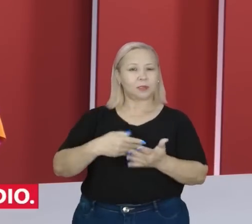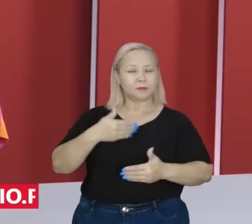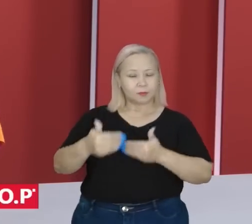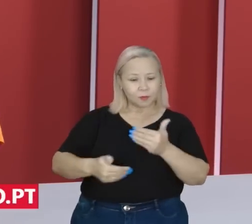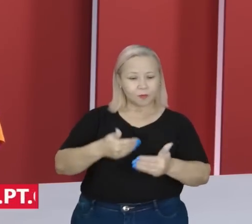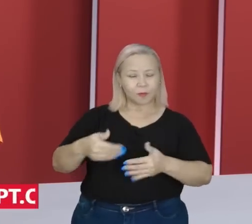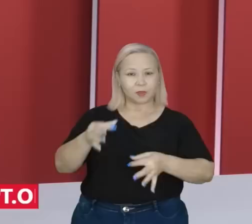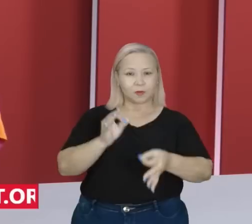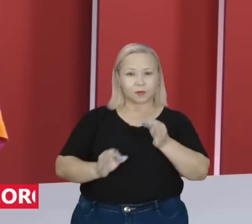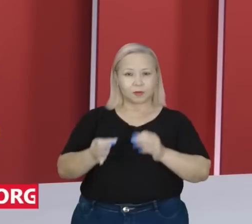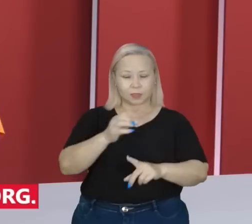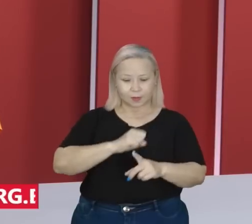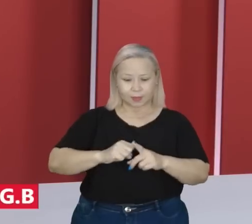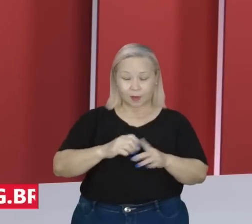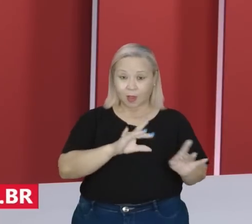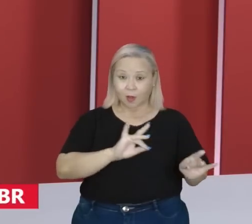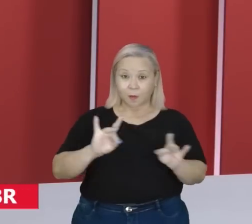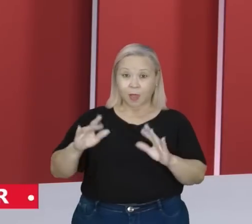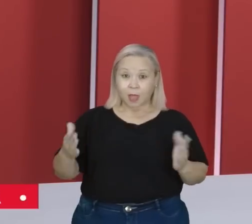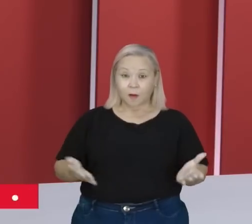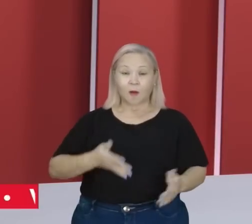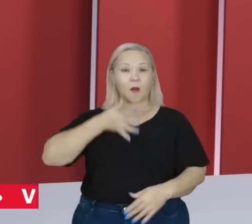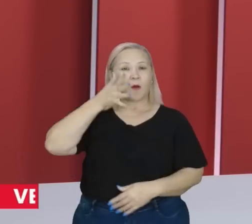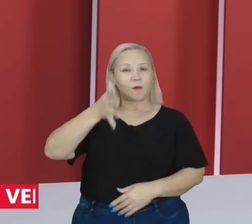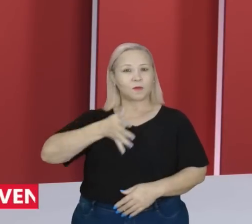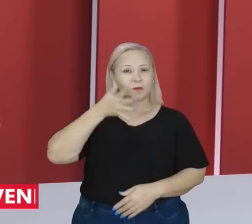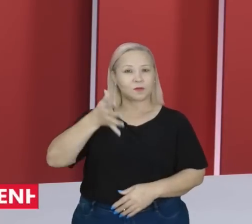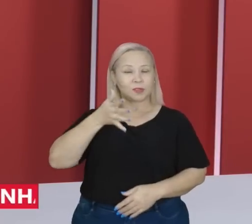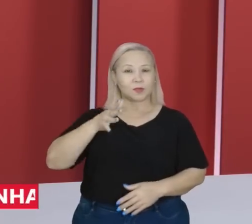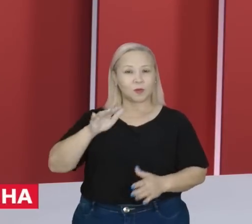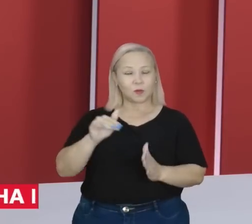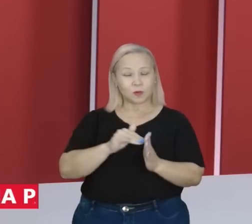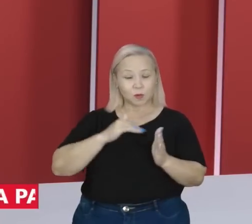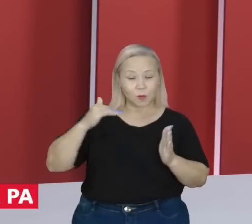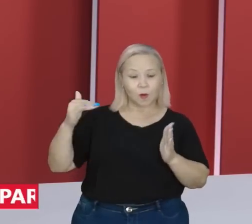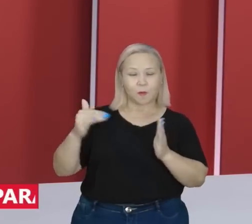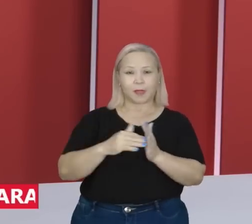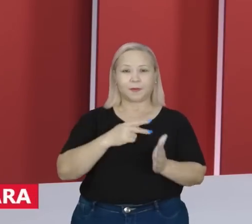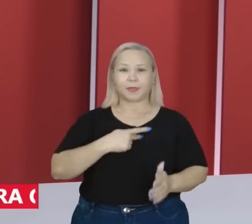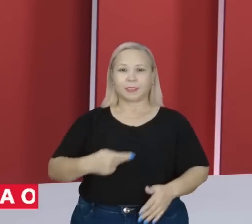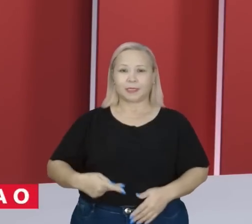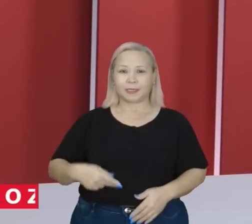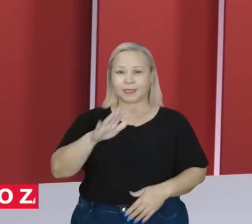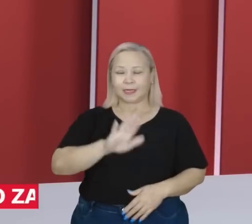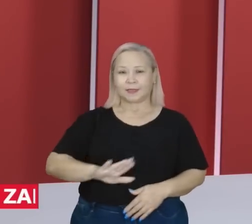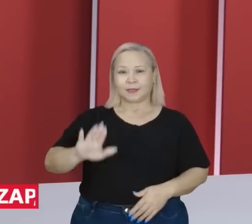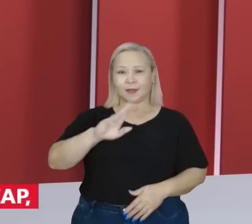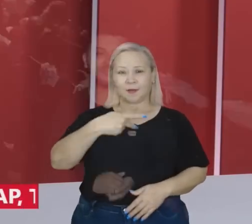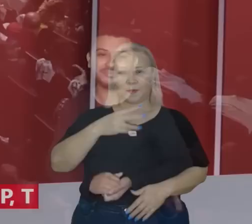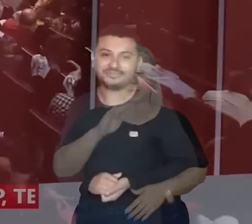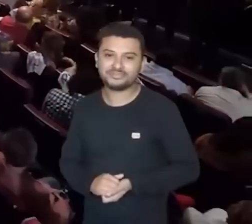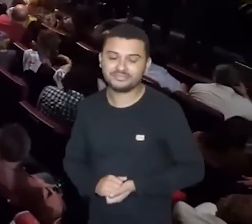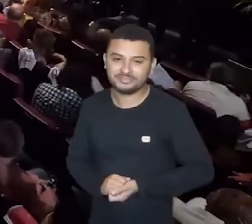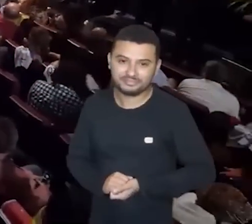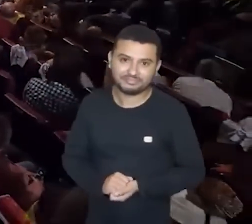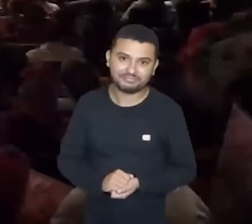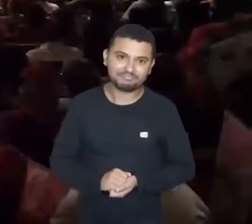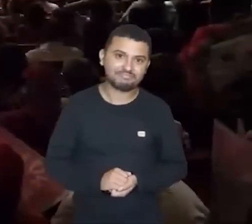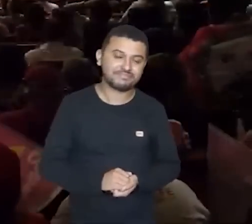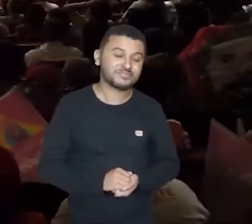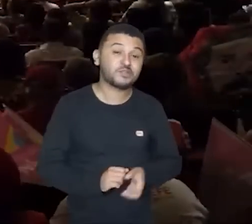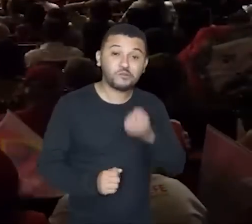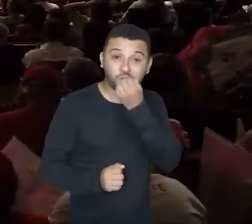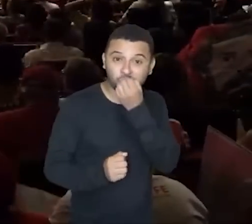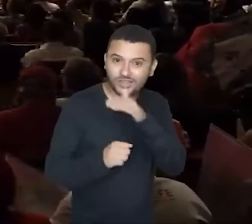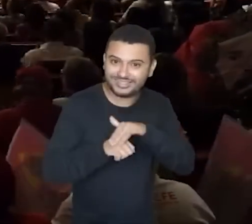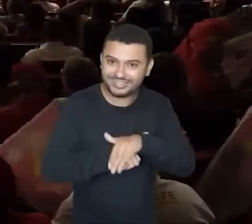social. Você acompanha agora o discurso na íntegra da presidenta nacional do PT, Gleisi Hoffmann. Boa noite.